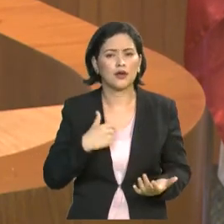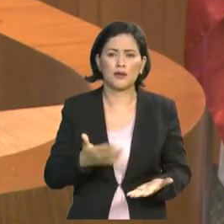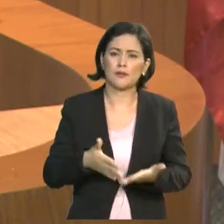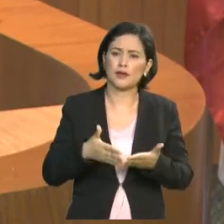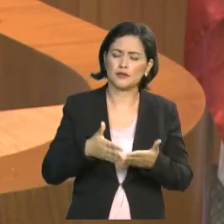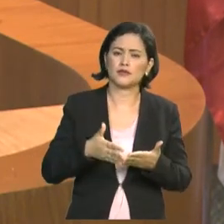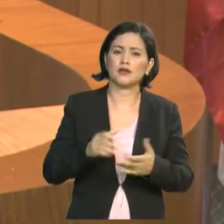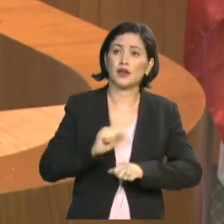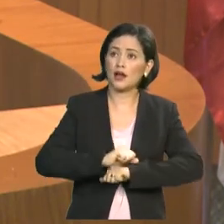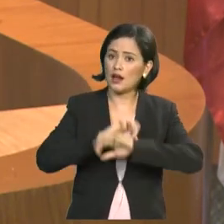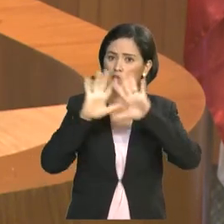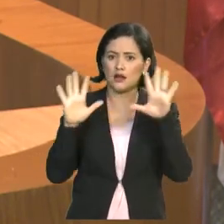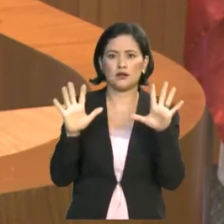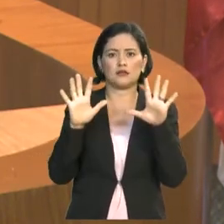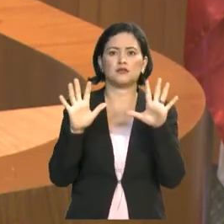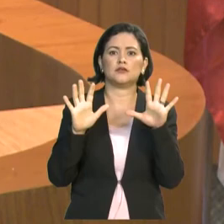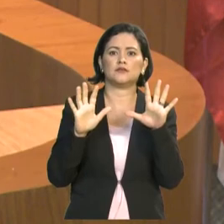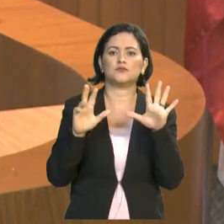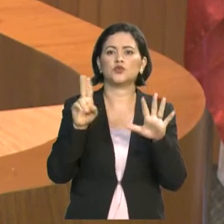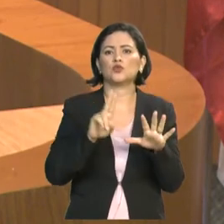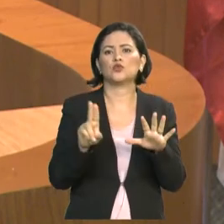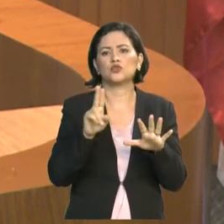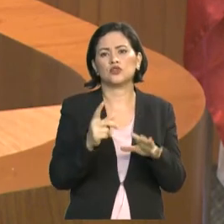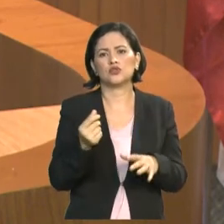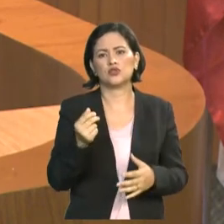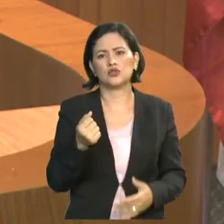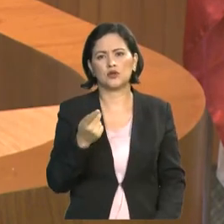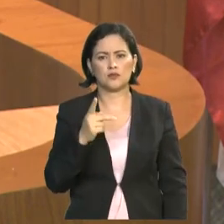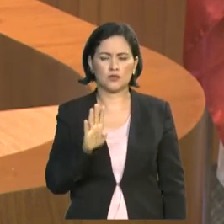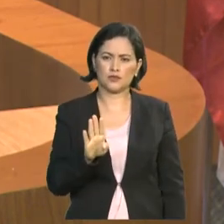Estado com relação aos recursos públicos aplicados na Covid.